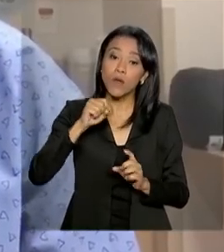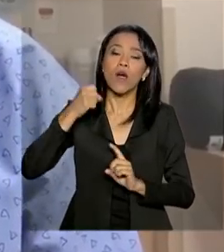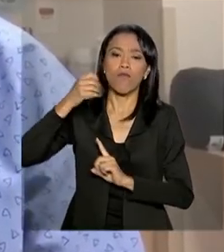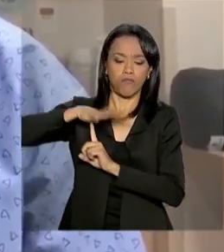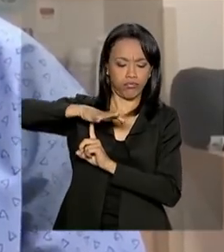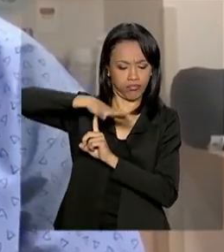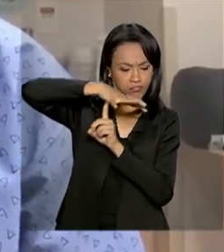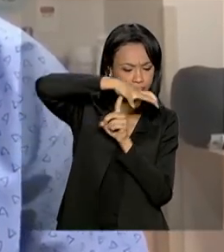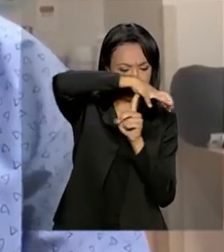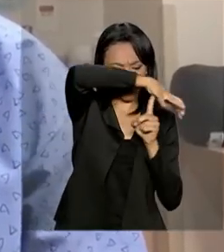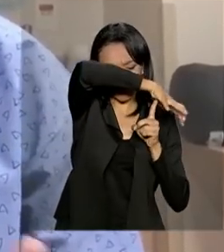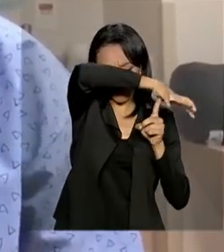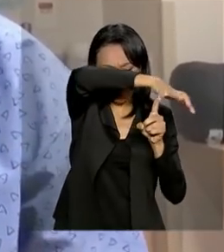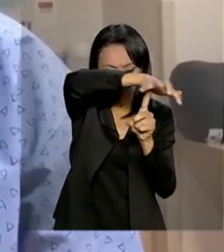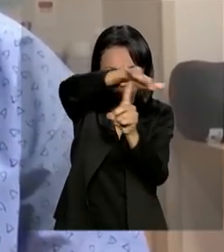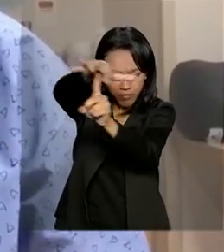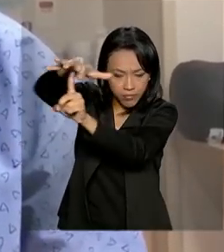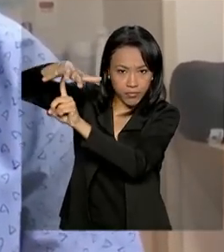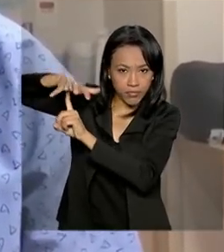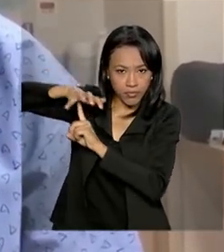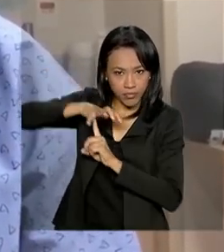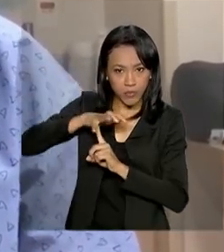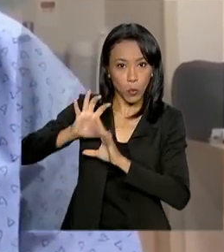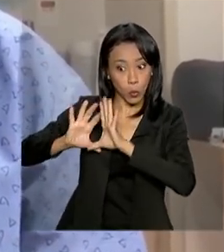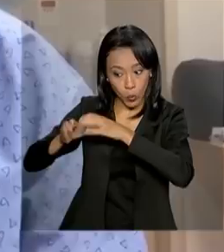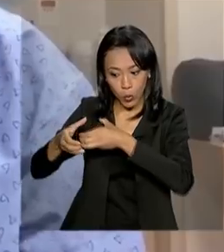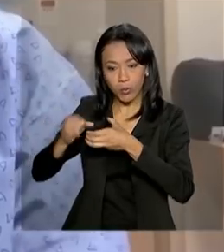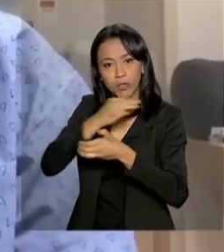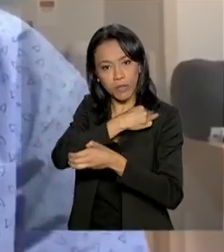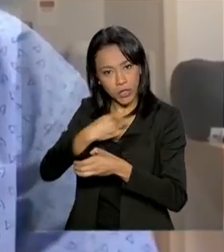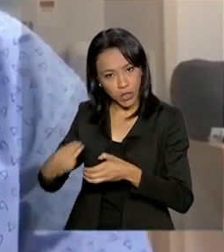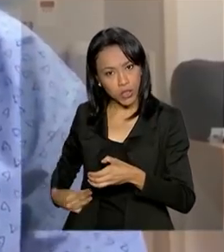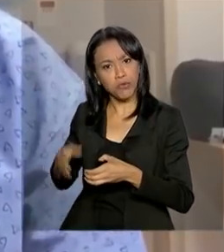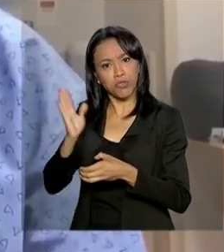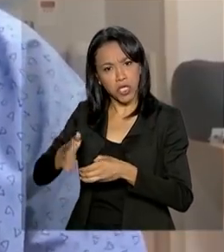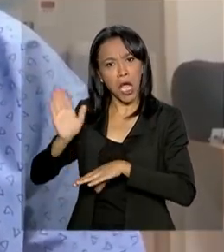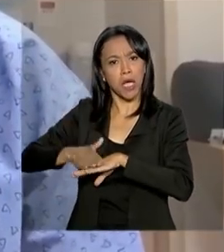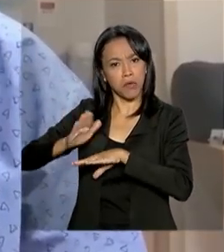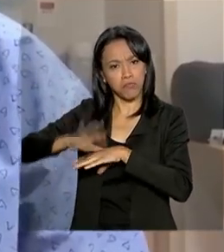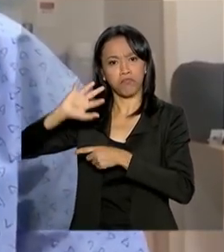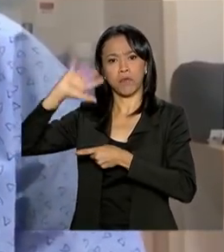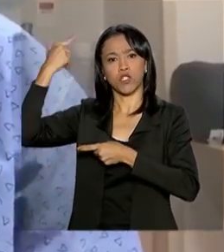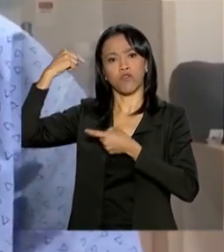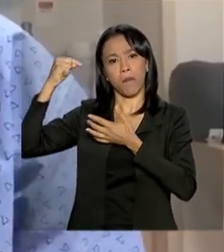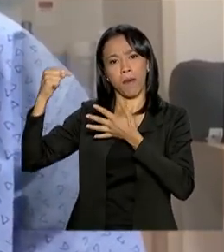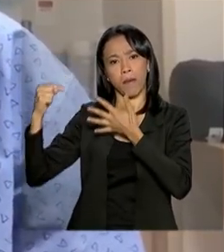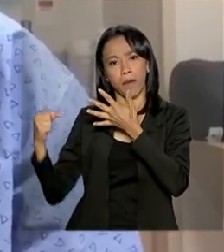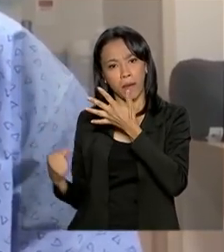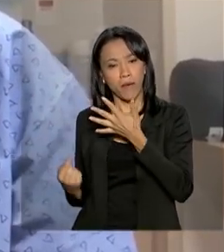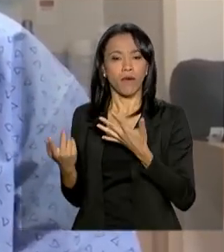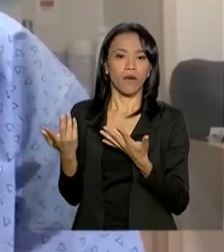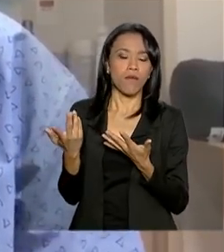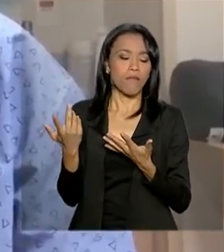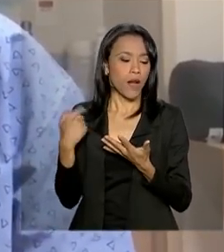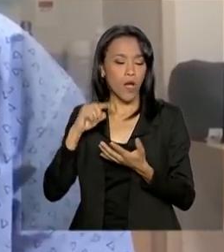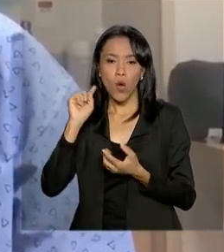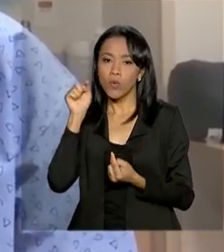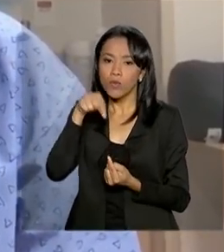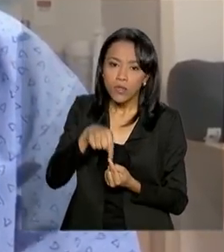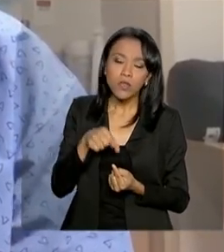região e o nosso time de ministros já tinha tomado suas providências no sentido de